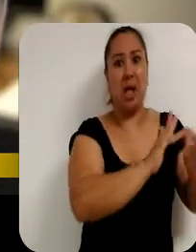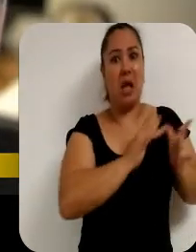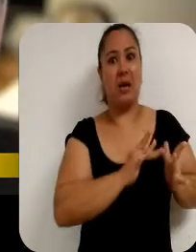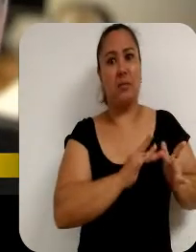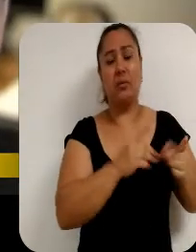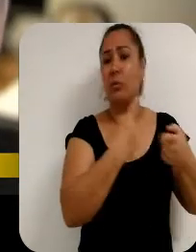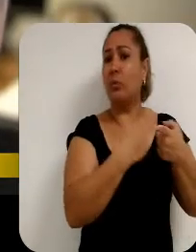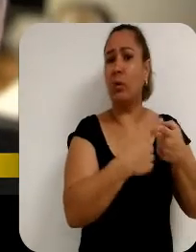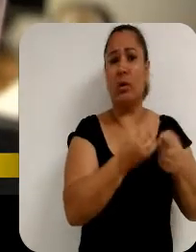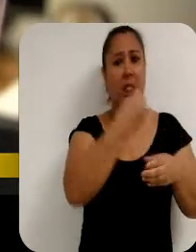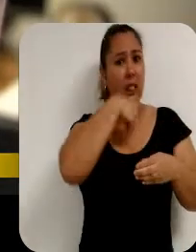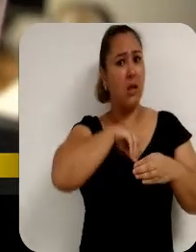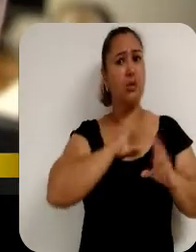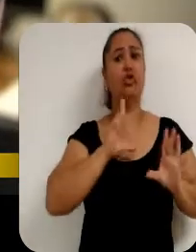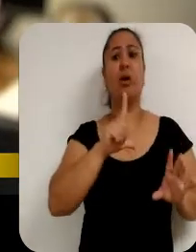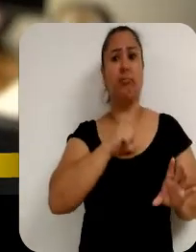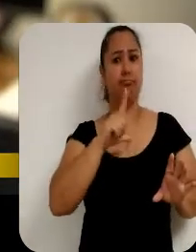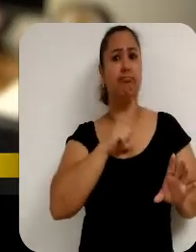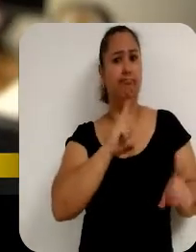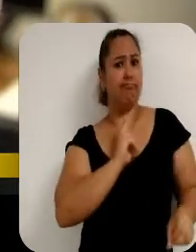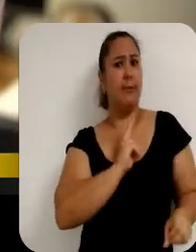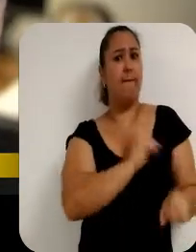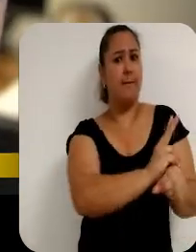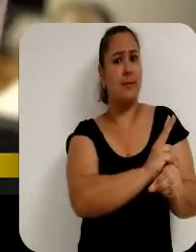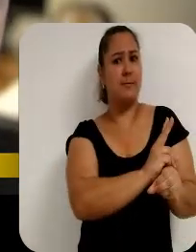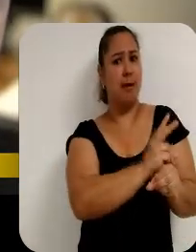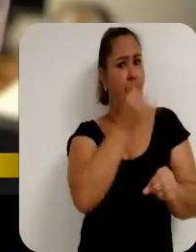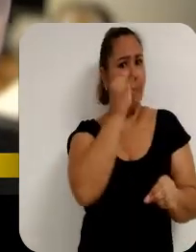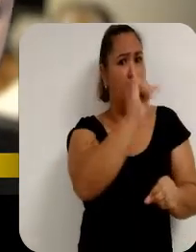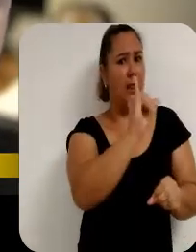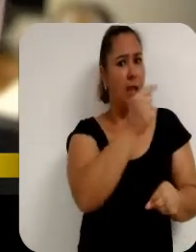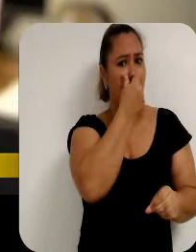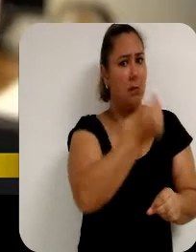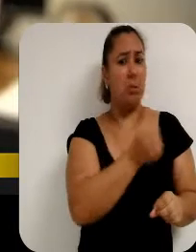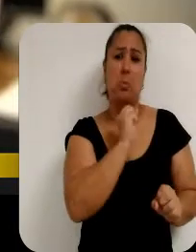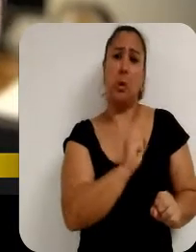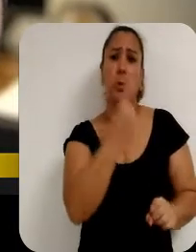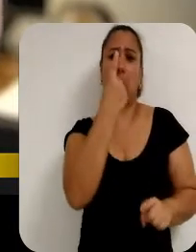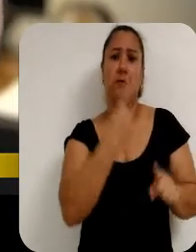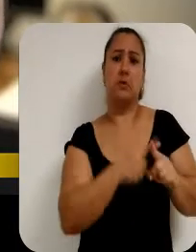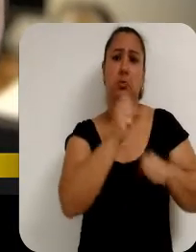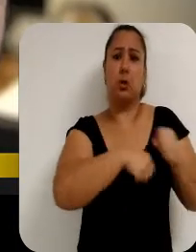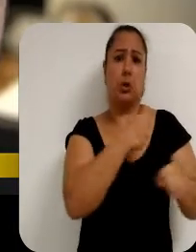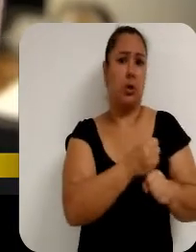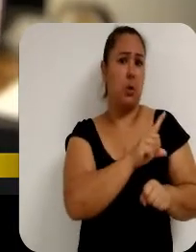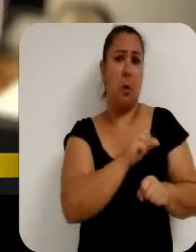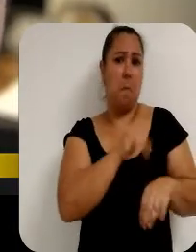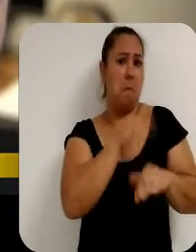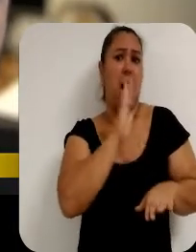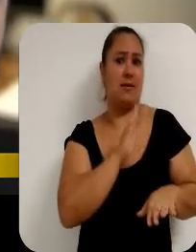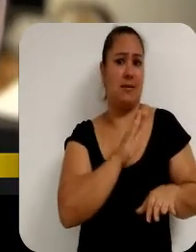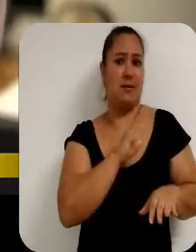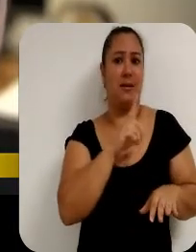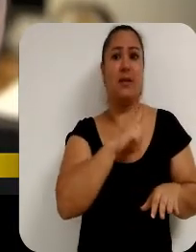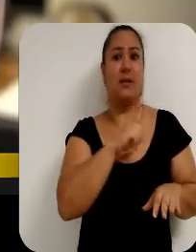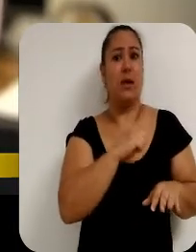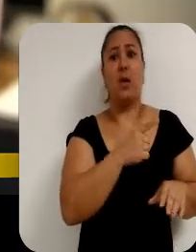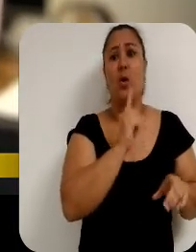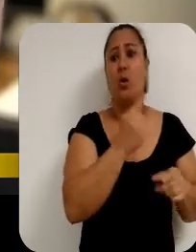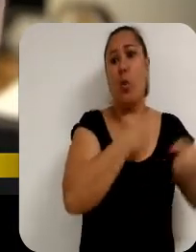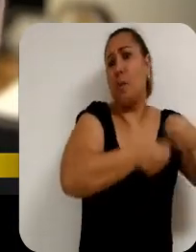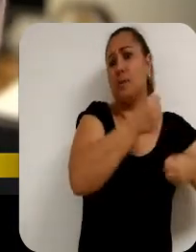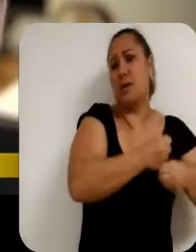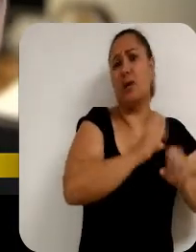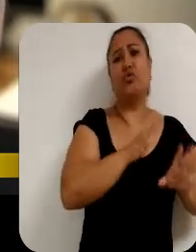imunidade à gripe. Então você pode pegá-la uma vez por ano, mas não mais do que isso. E tem muita gente que pegou a gripe no ano passado ou no ano anterior e